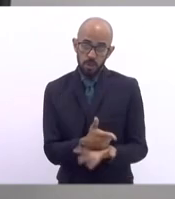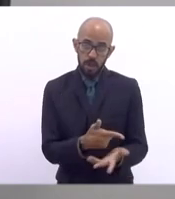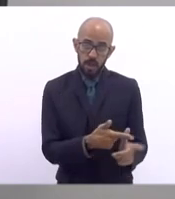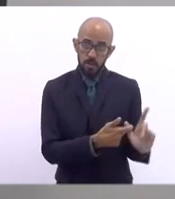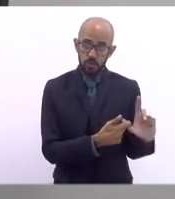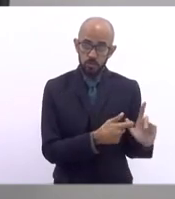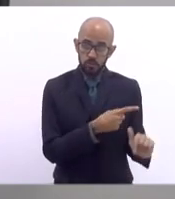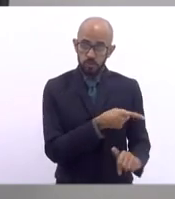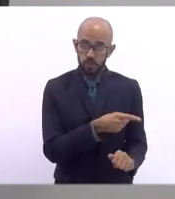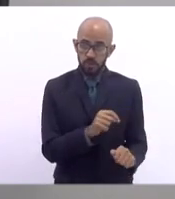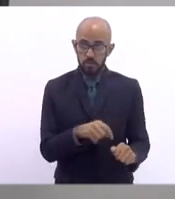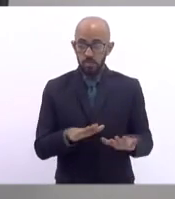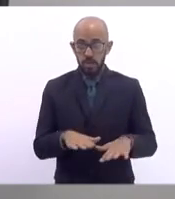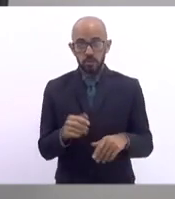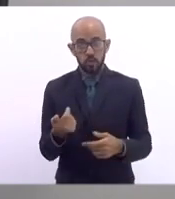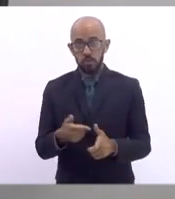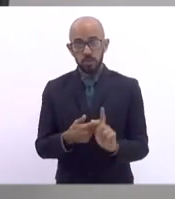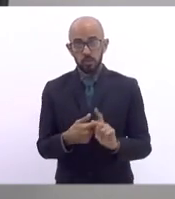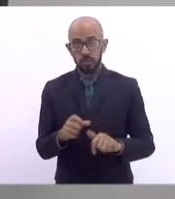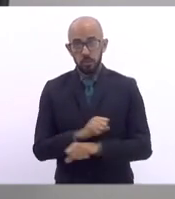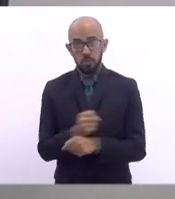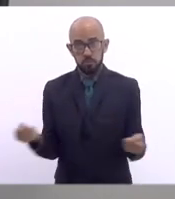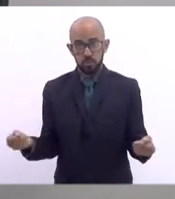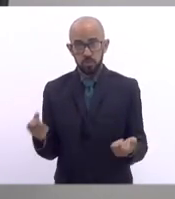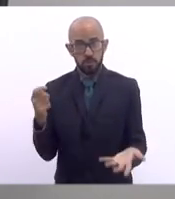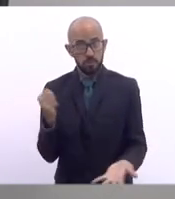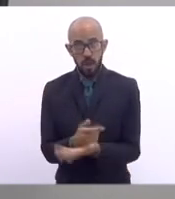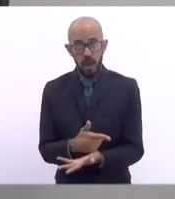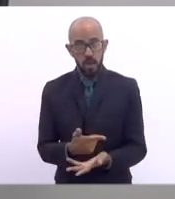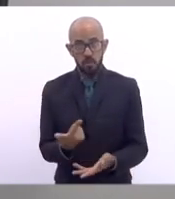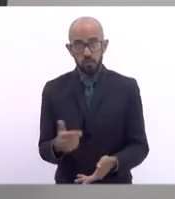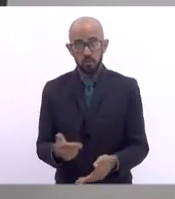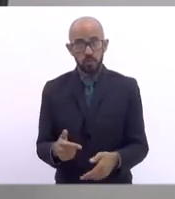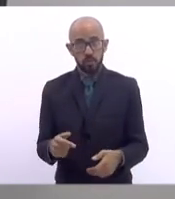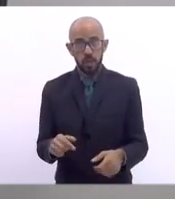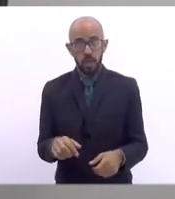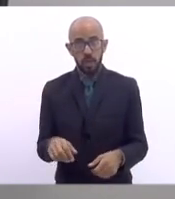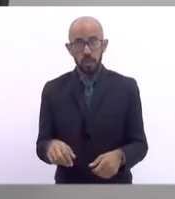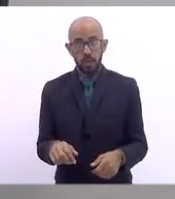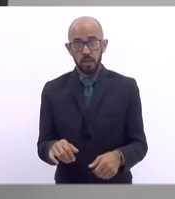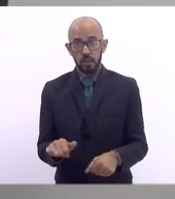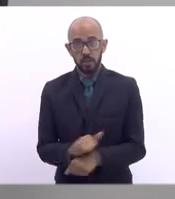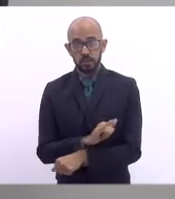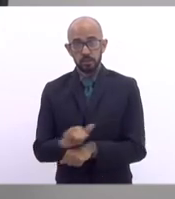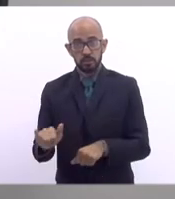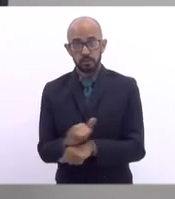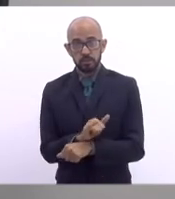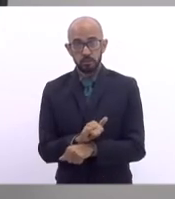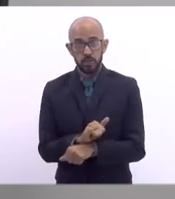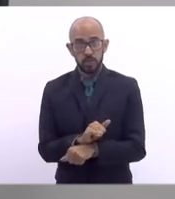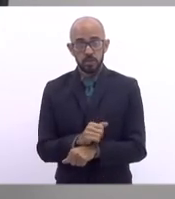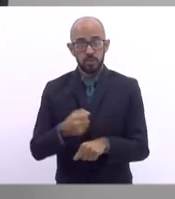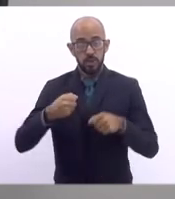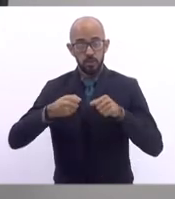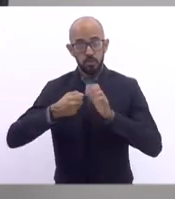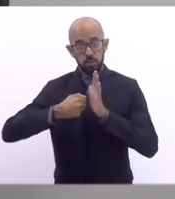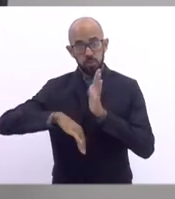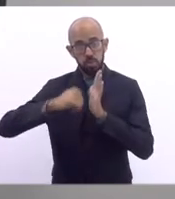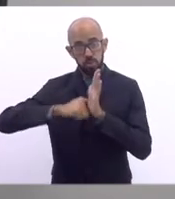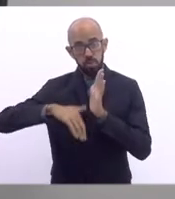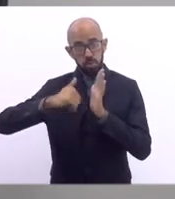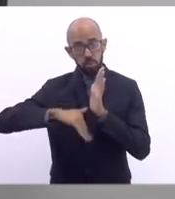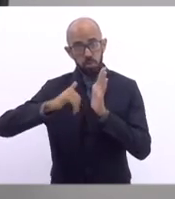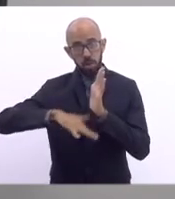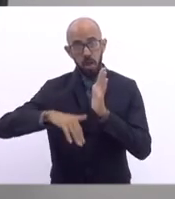como a dívida é impagável e não tem saída você é sangra sangra sangra até a morte